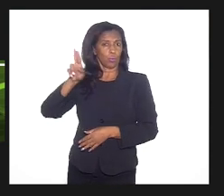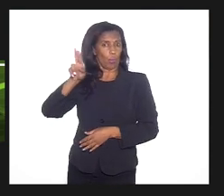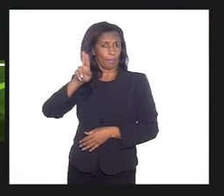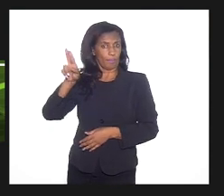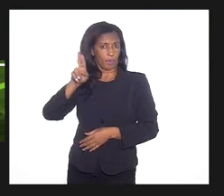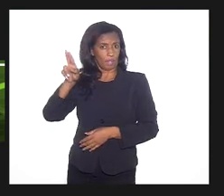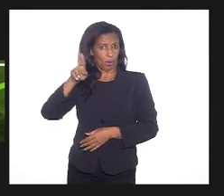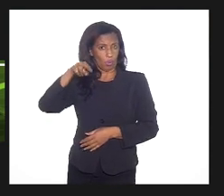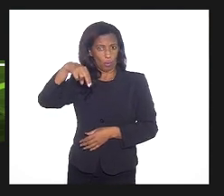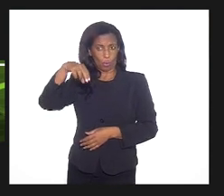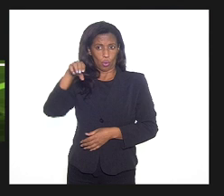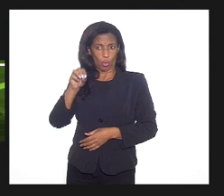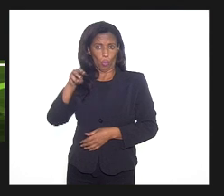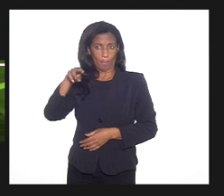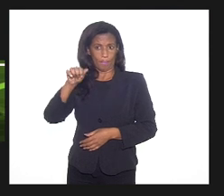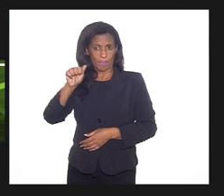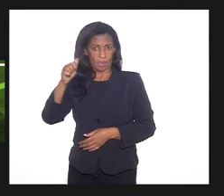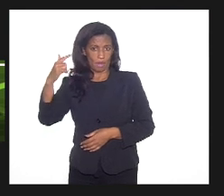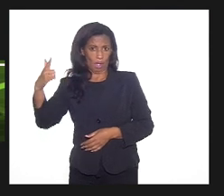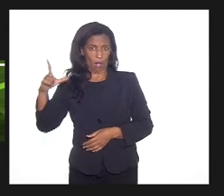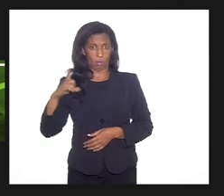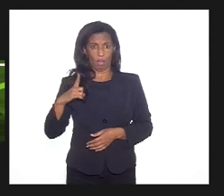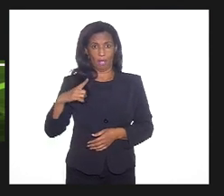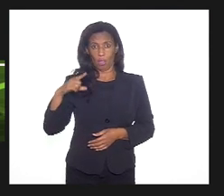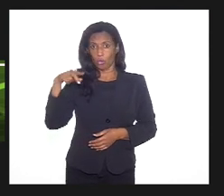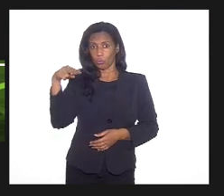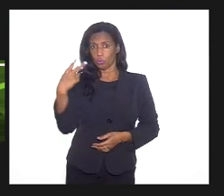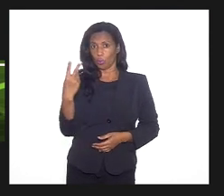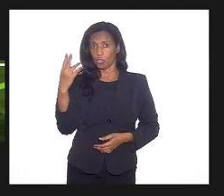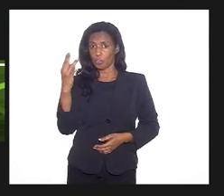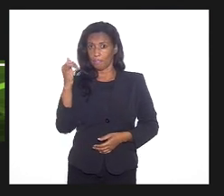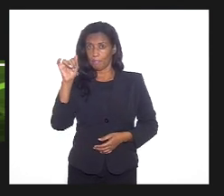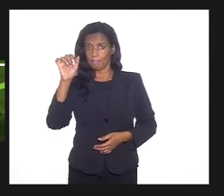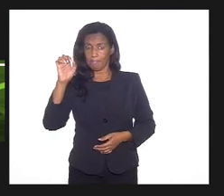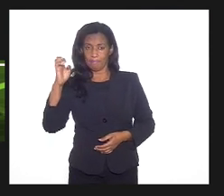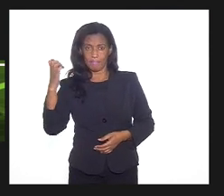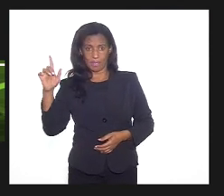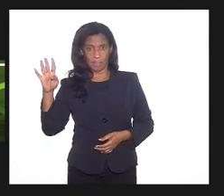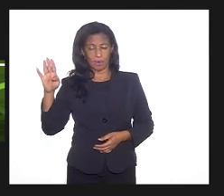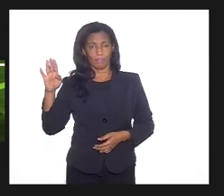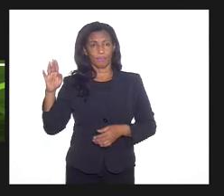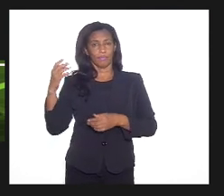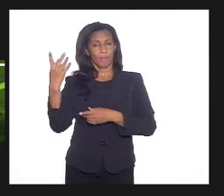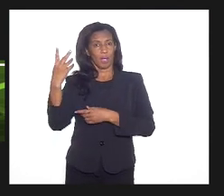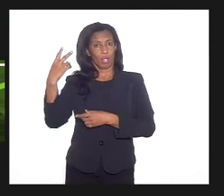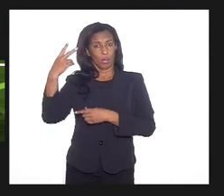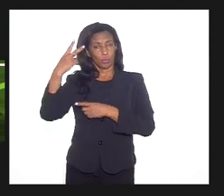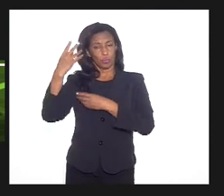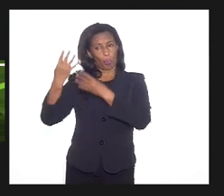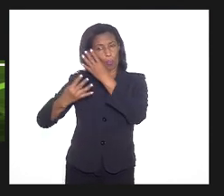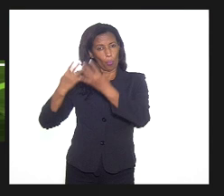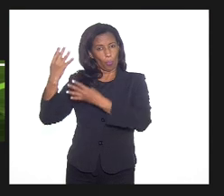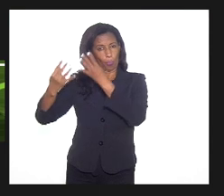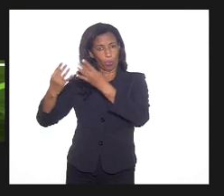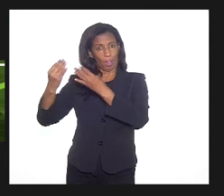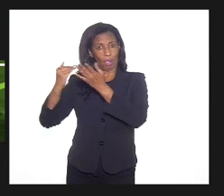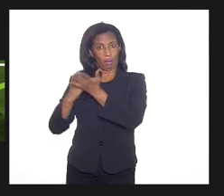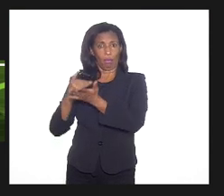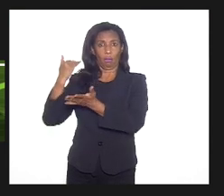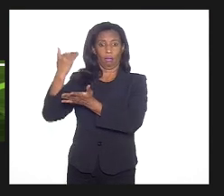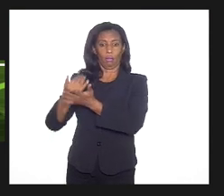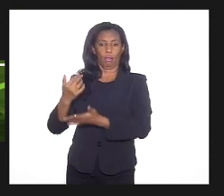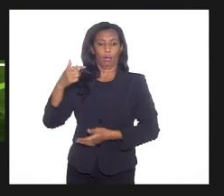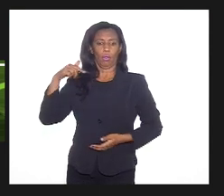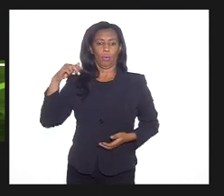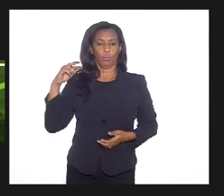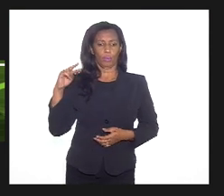que era 12,551 no primeiro quadrimestre de 2020, passamos a 12,616,